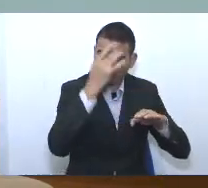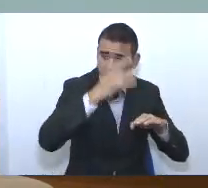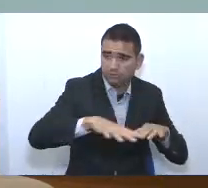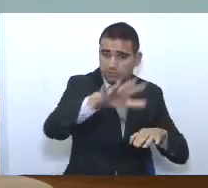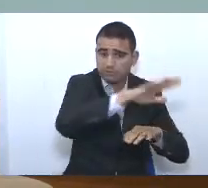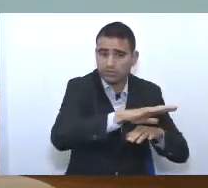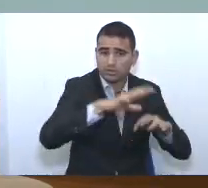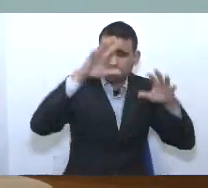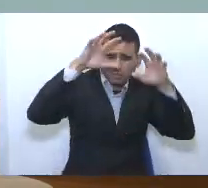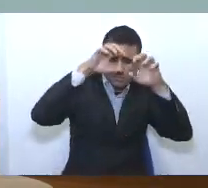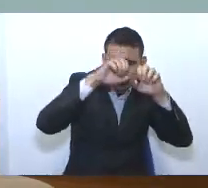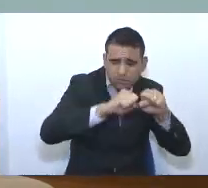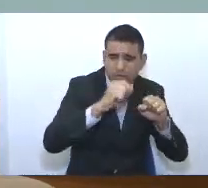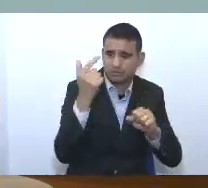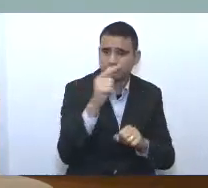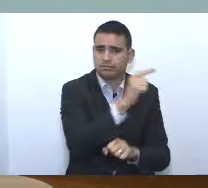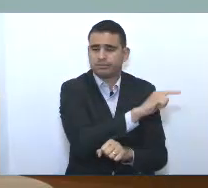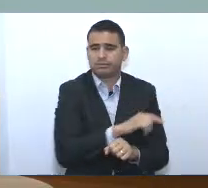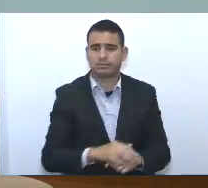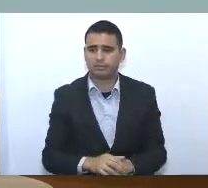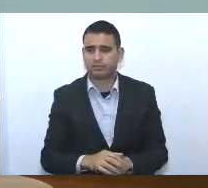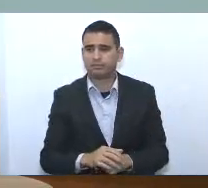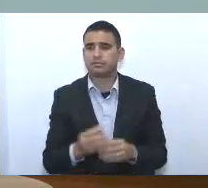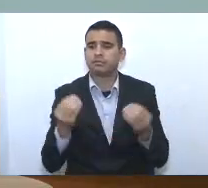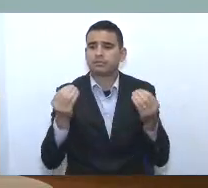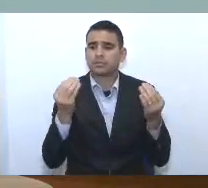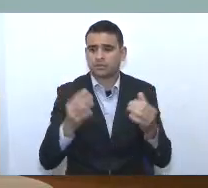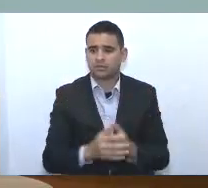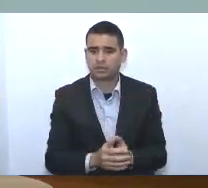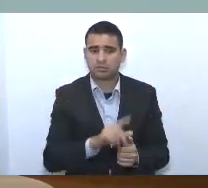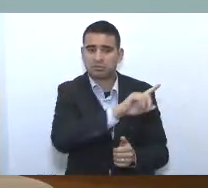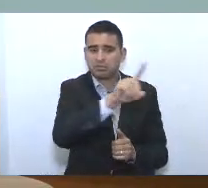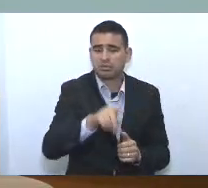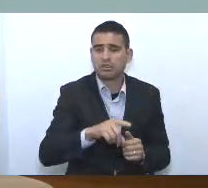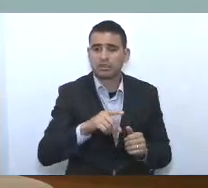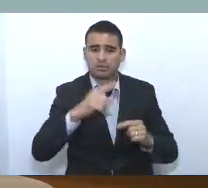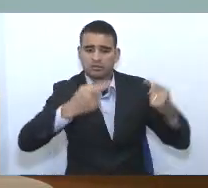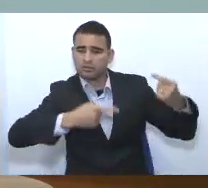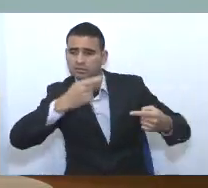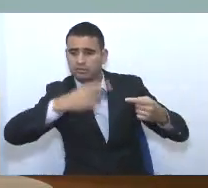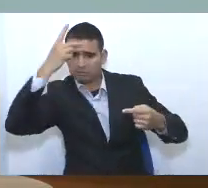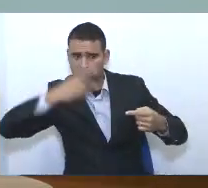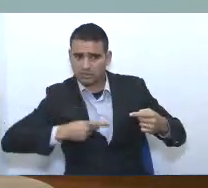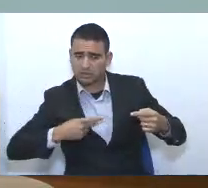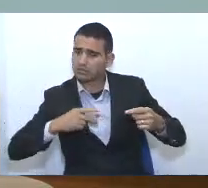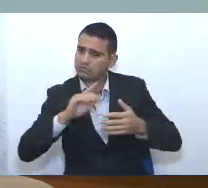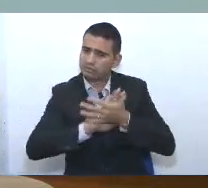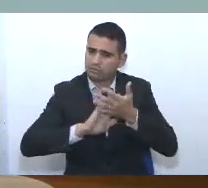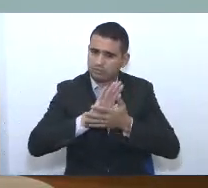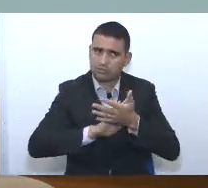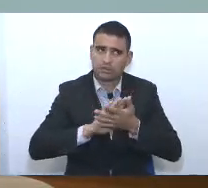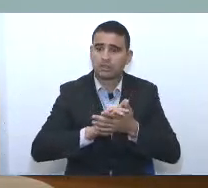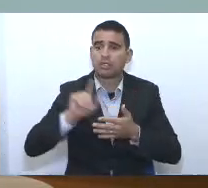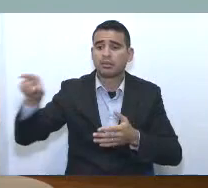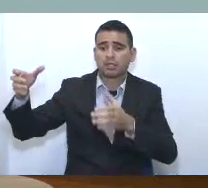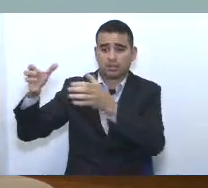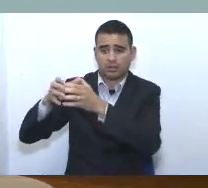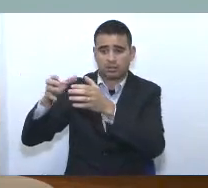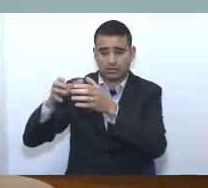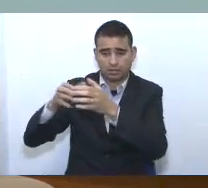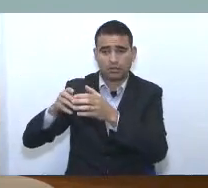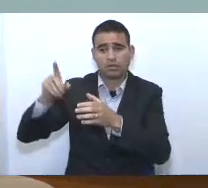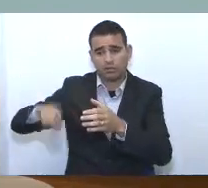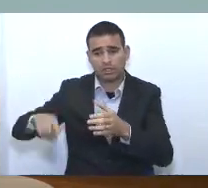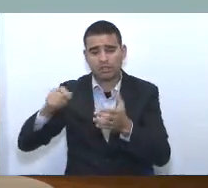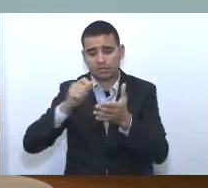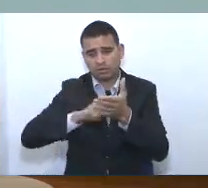porque realmente a disputa ela é entre particulares e não envolve mais a administração, só que a Bandeirante quer um documento dizendo da